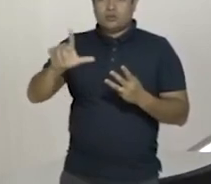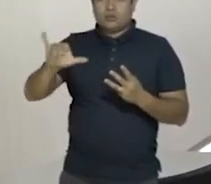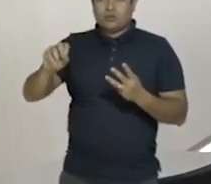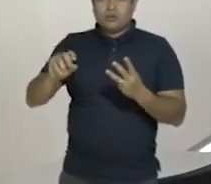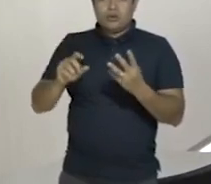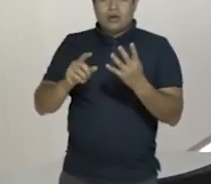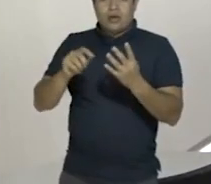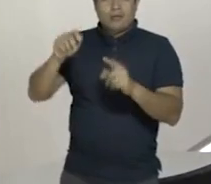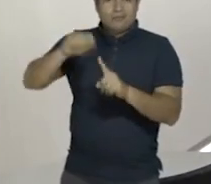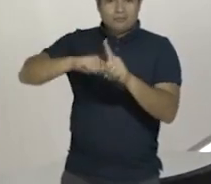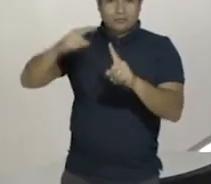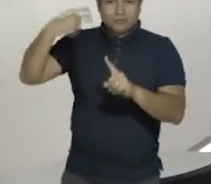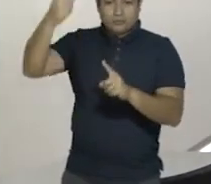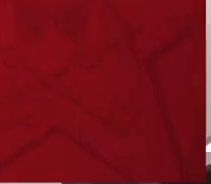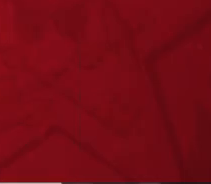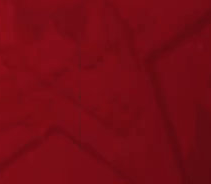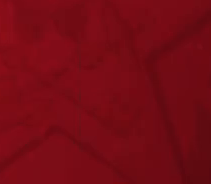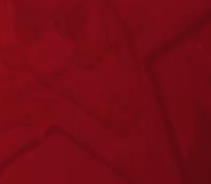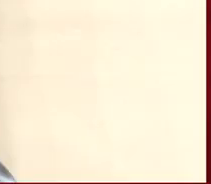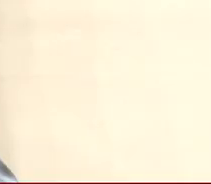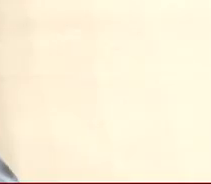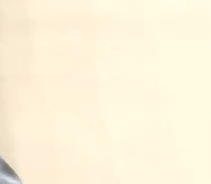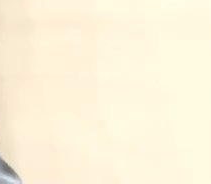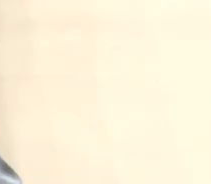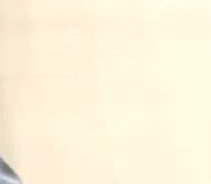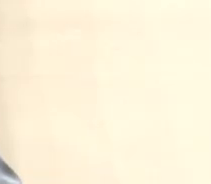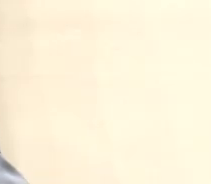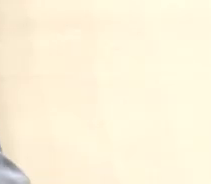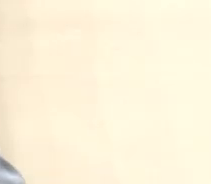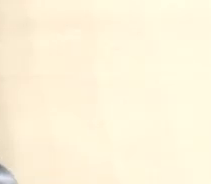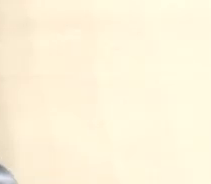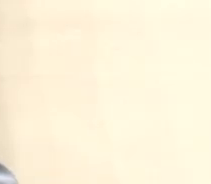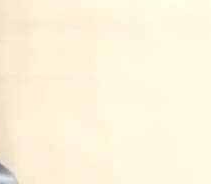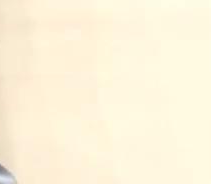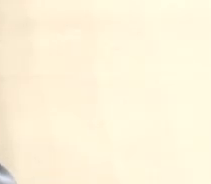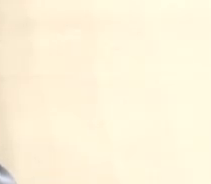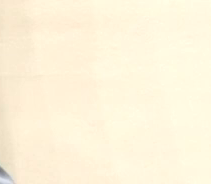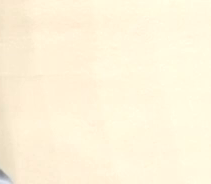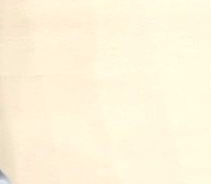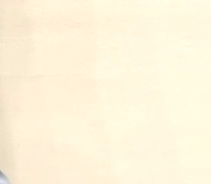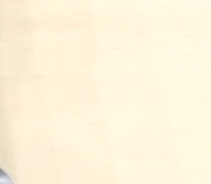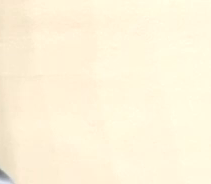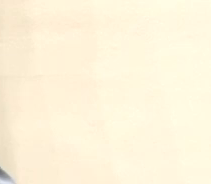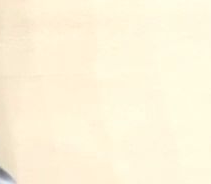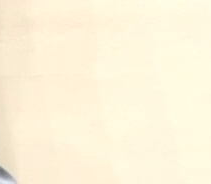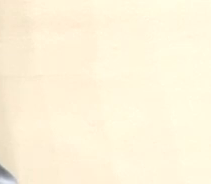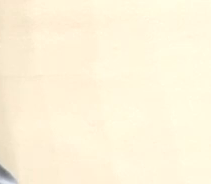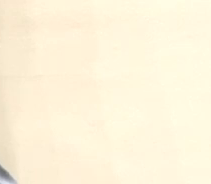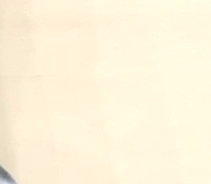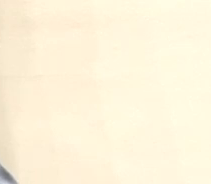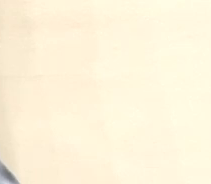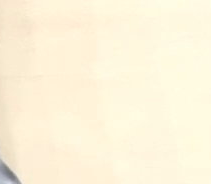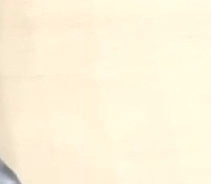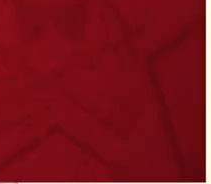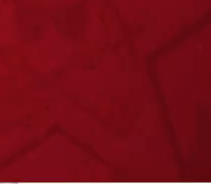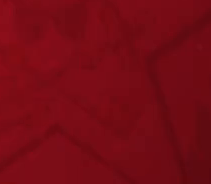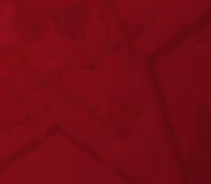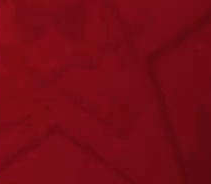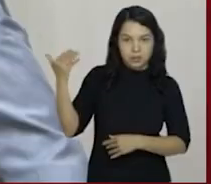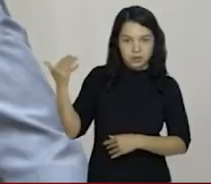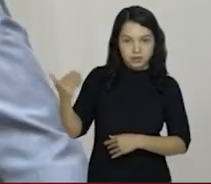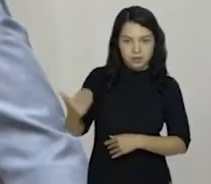marcado em Braço do Norte também o deputado GC Lopes falou sobre uma ação policial realizada no Município de